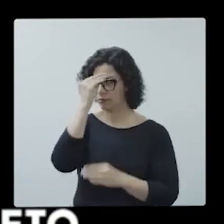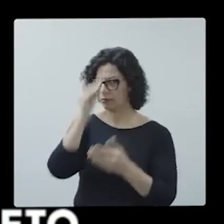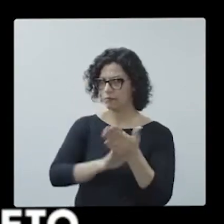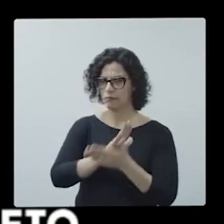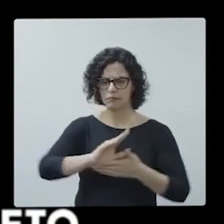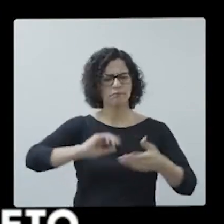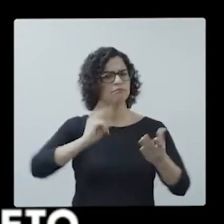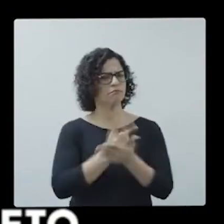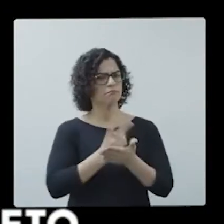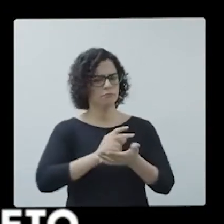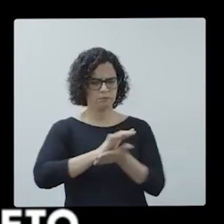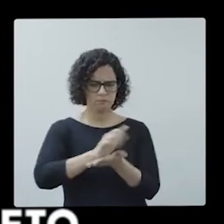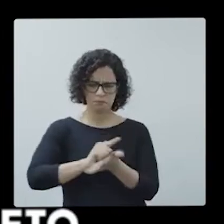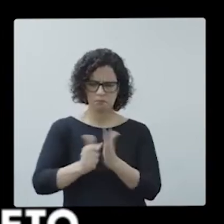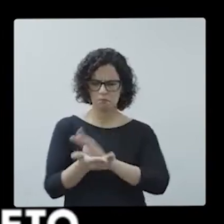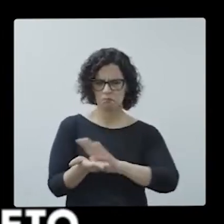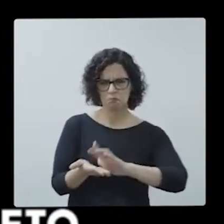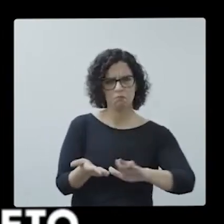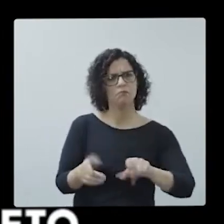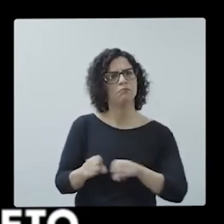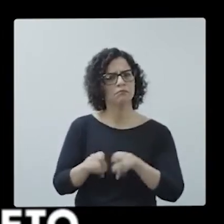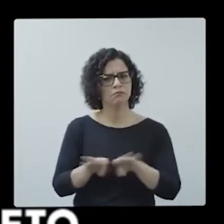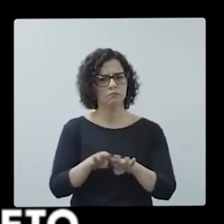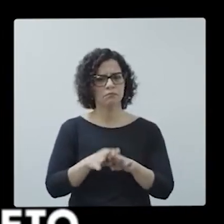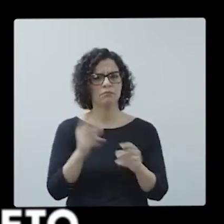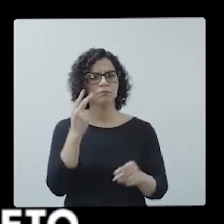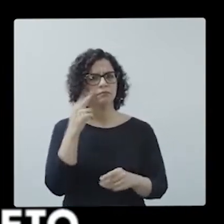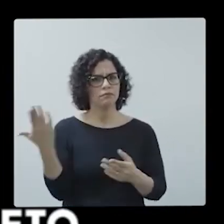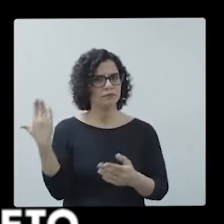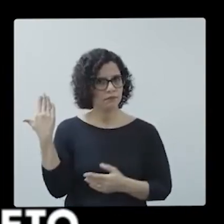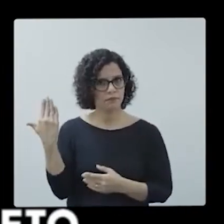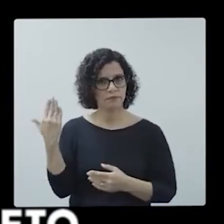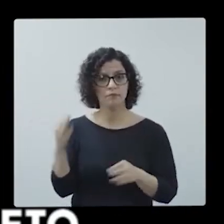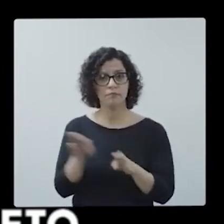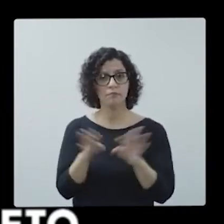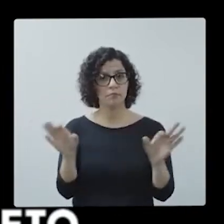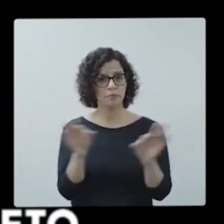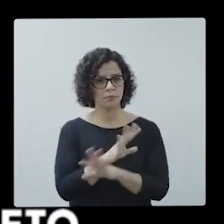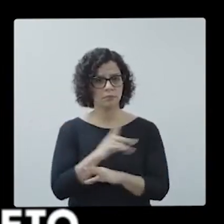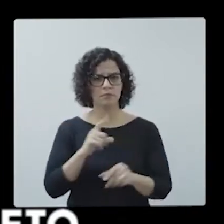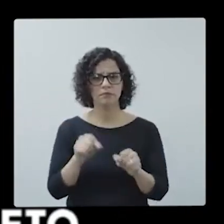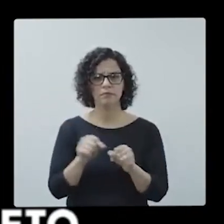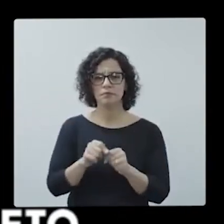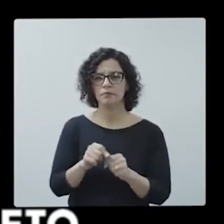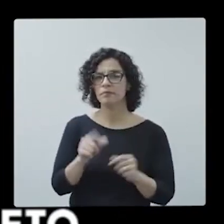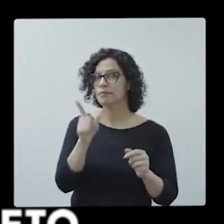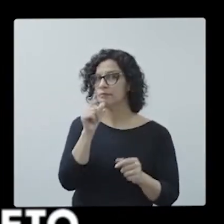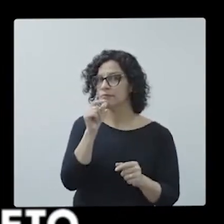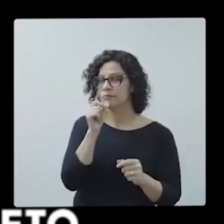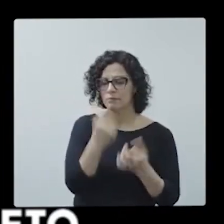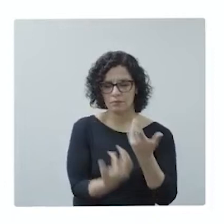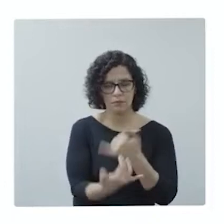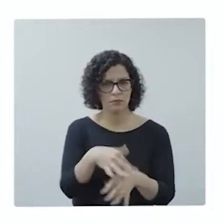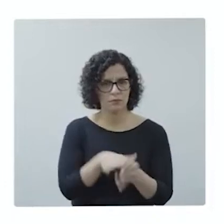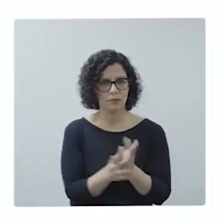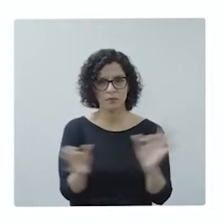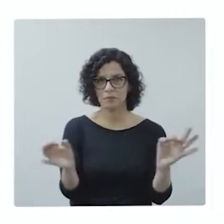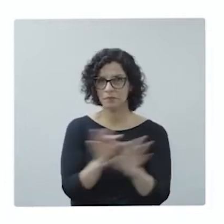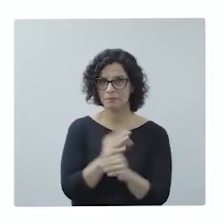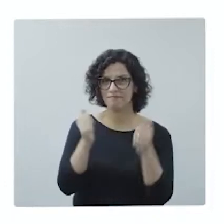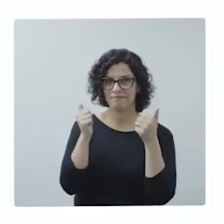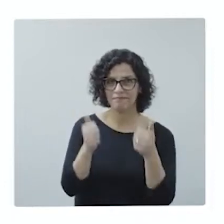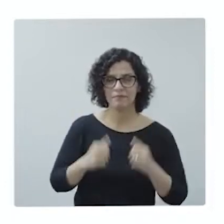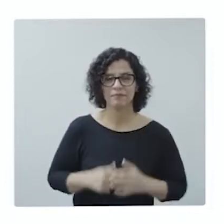nenhum dedinho. E olha lá na palma da mão e depois ele lava com água.